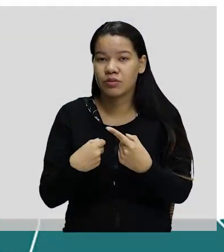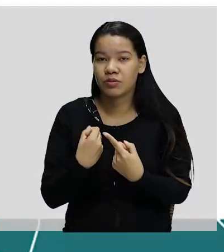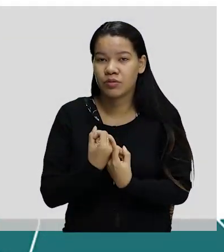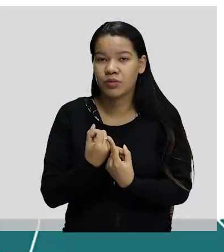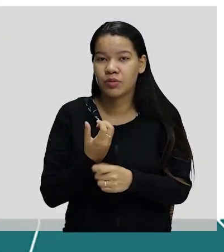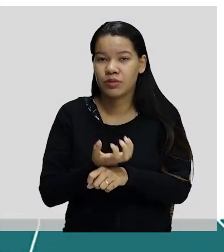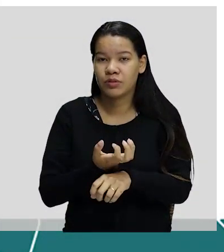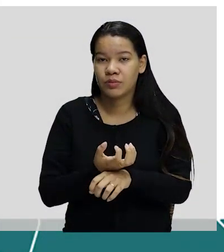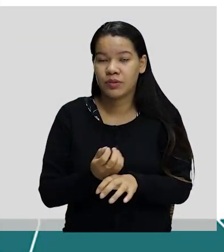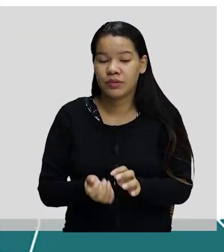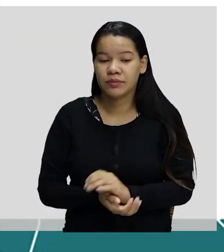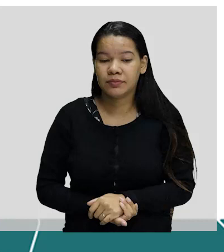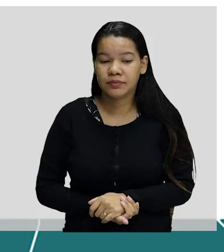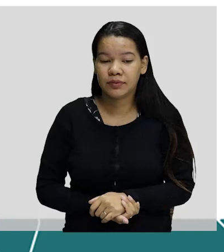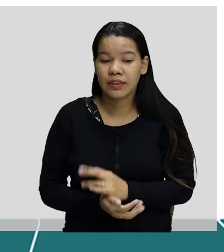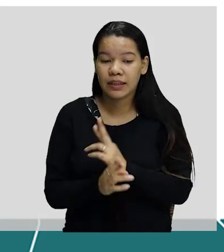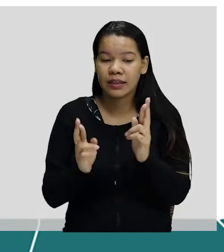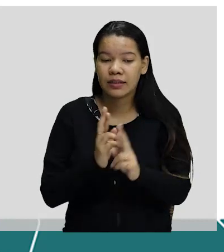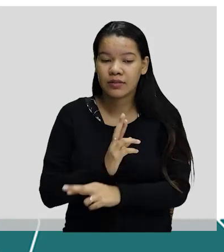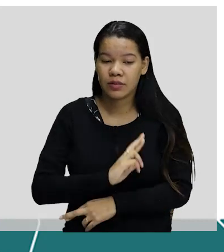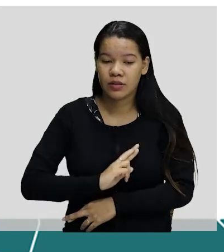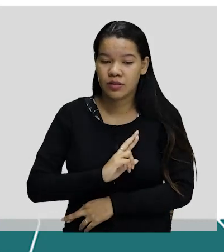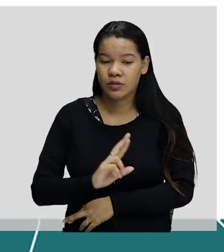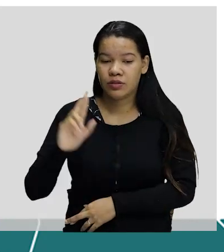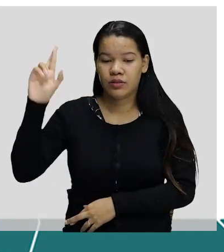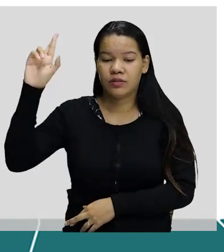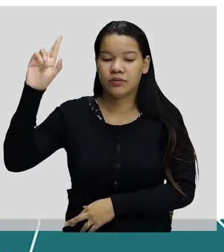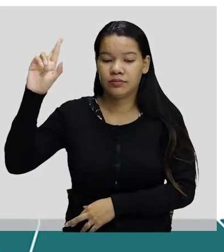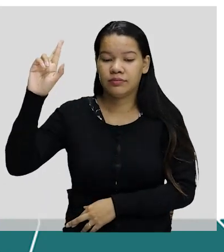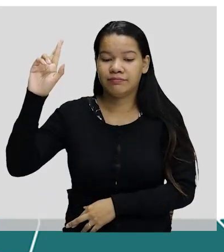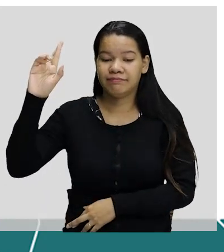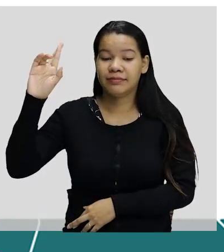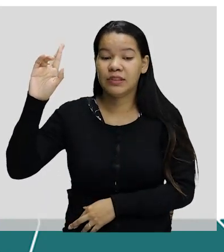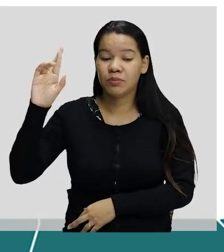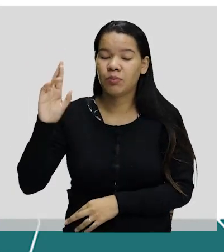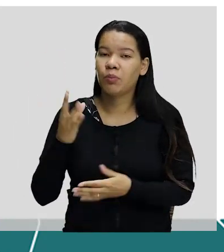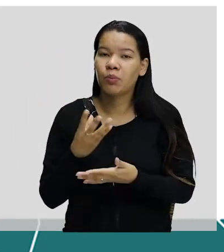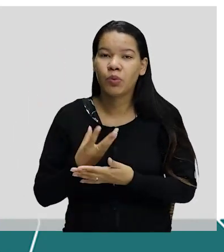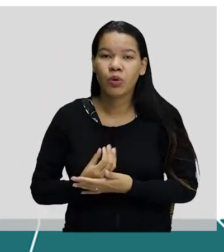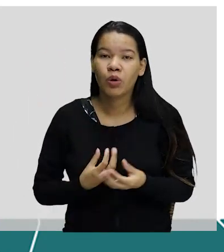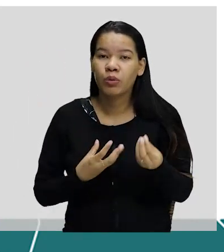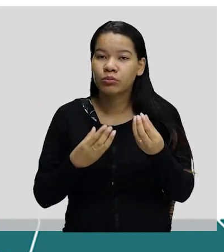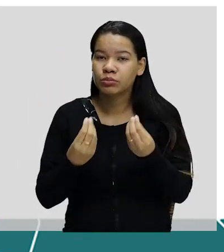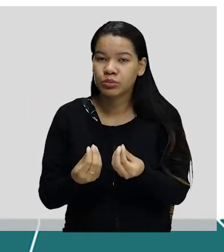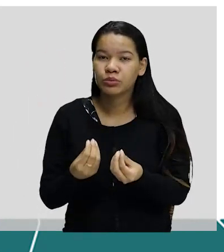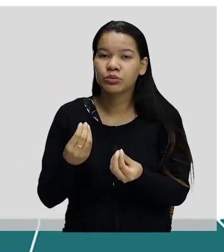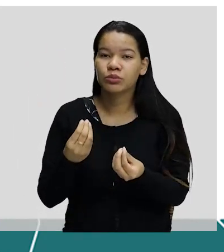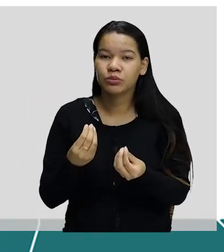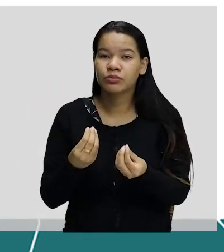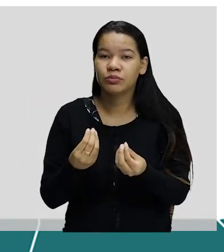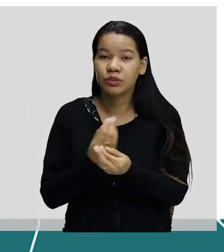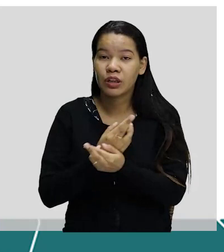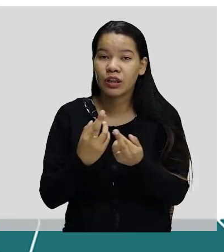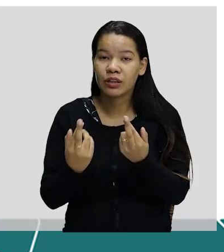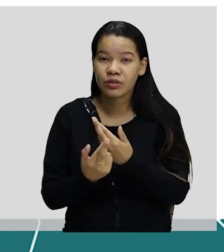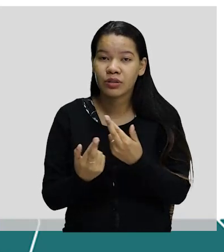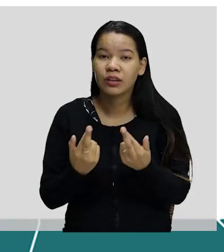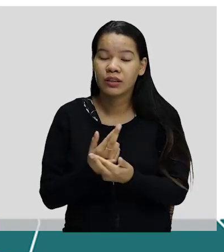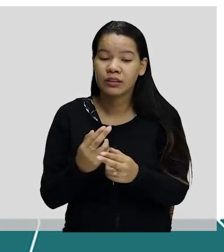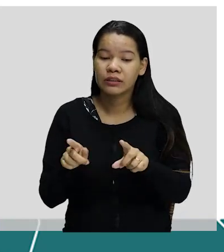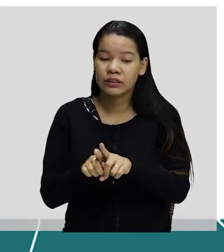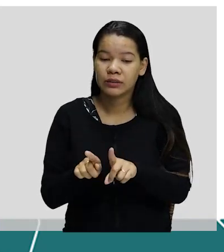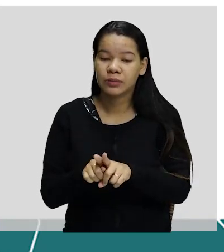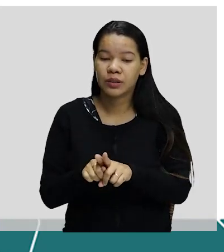à religiosidade, profundamente enraizado no cristianismo e em especial no catolicismo